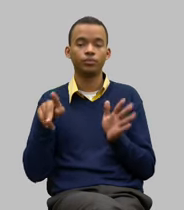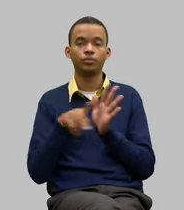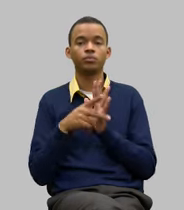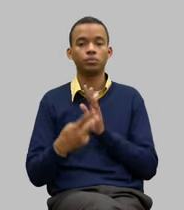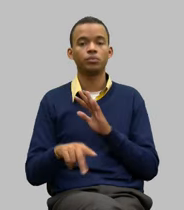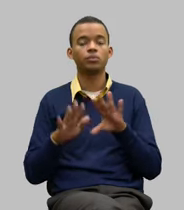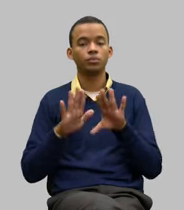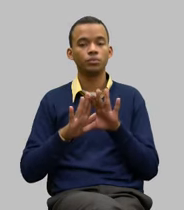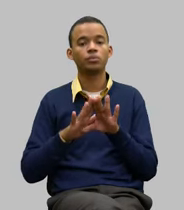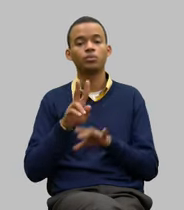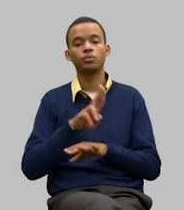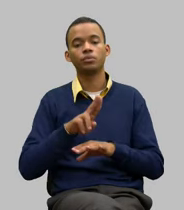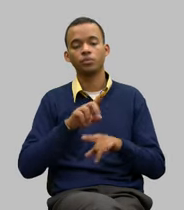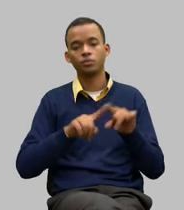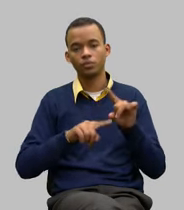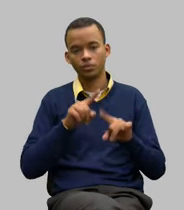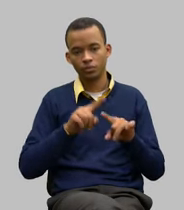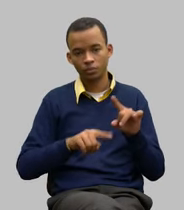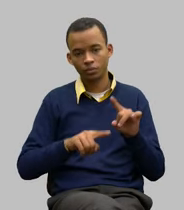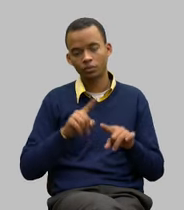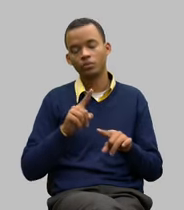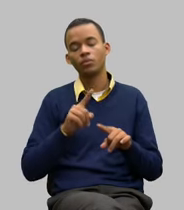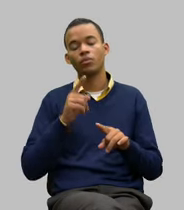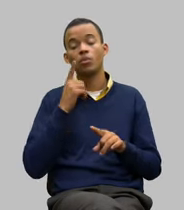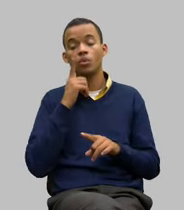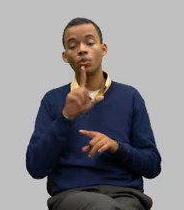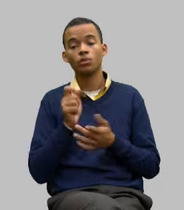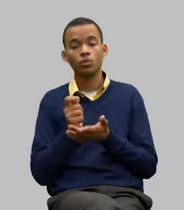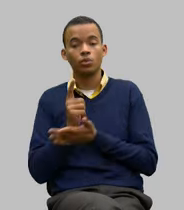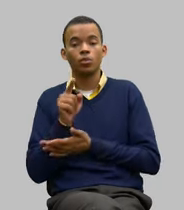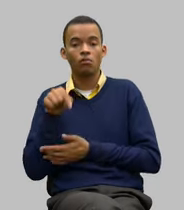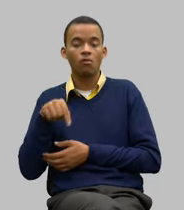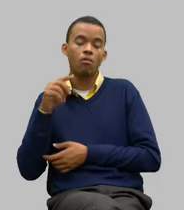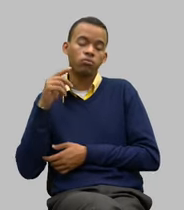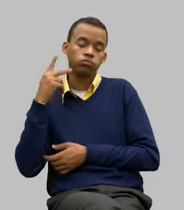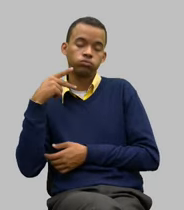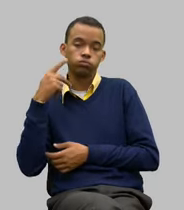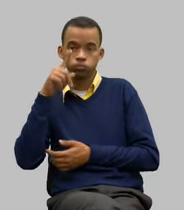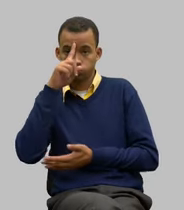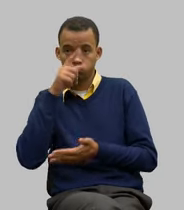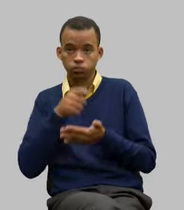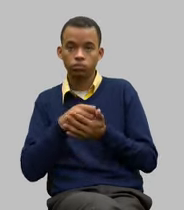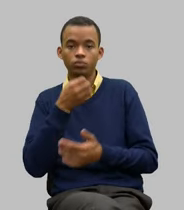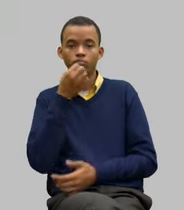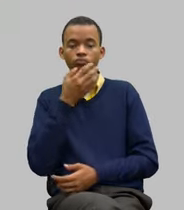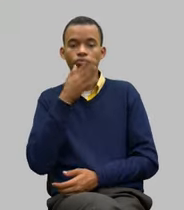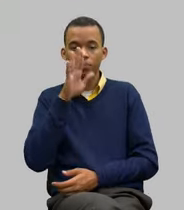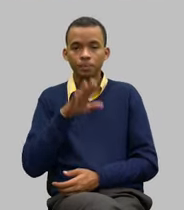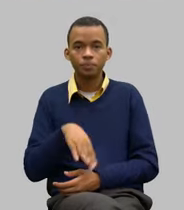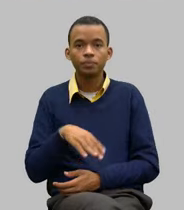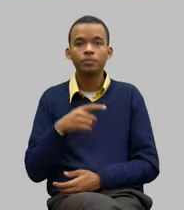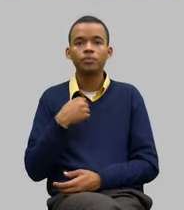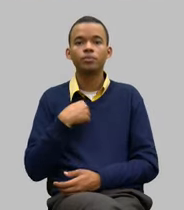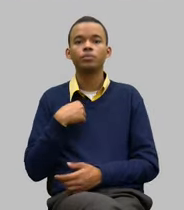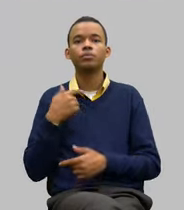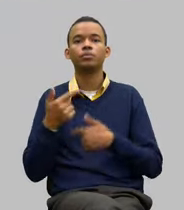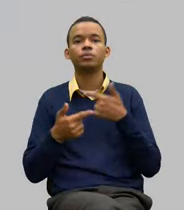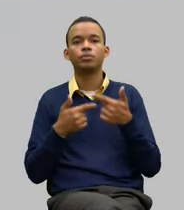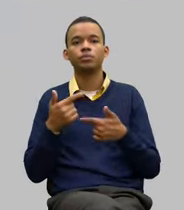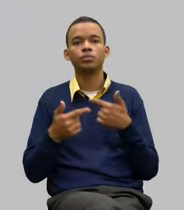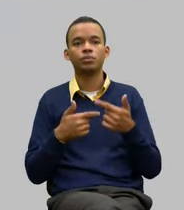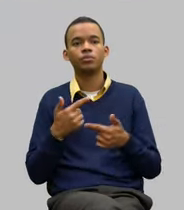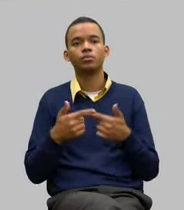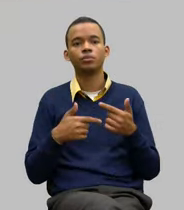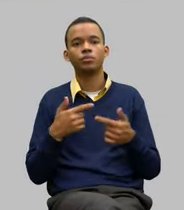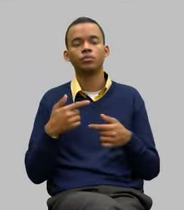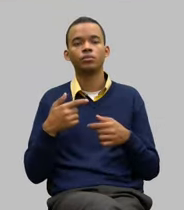equipamentos adquiridos por meio de emenda parlamentar Boa tarde sargento Rodrigo trabalho no ceip SL C